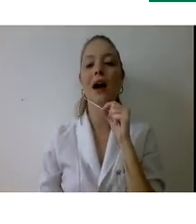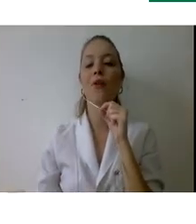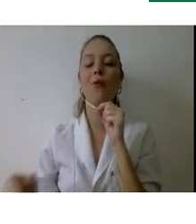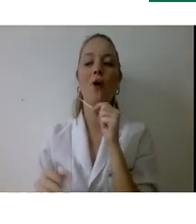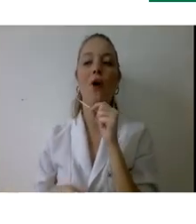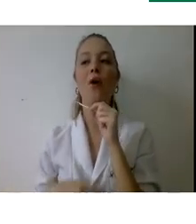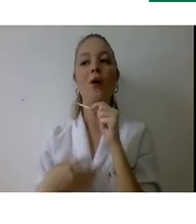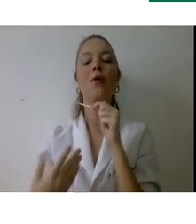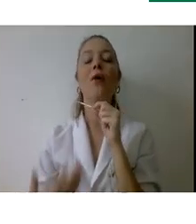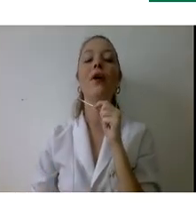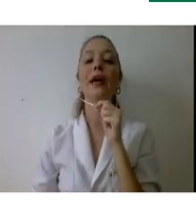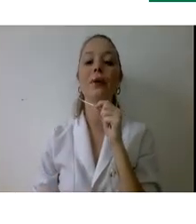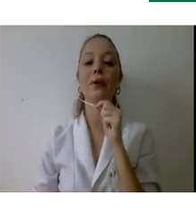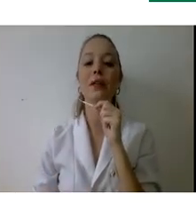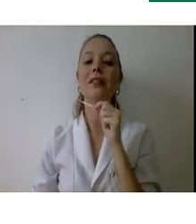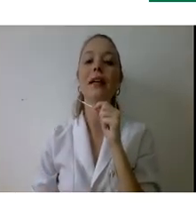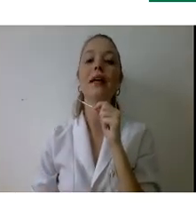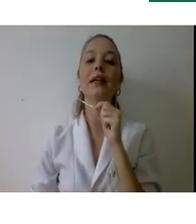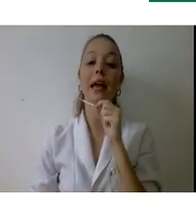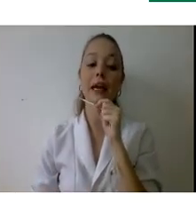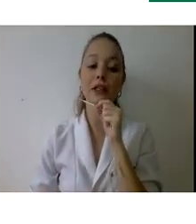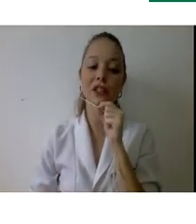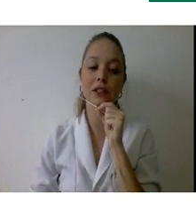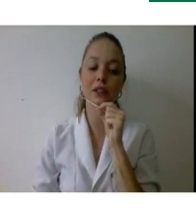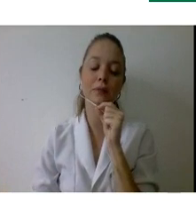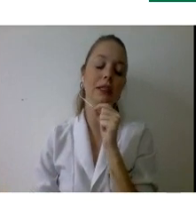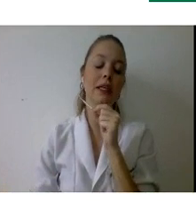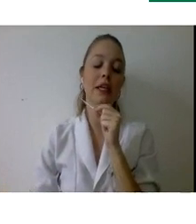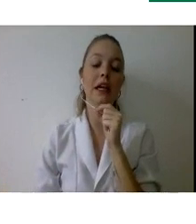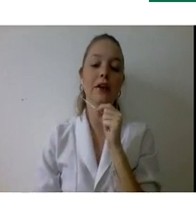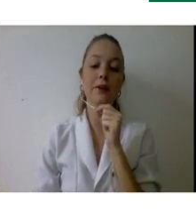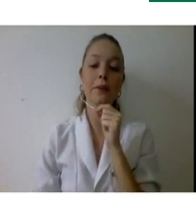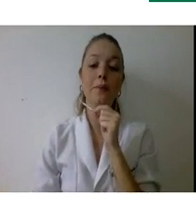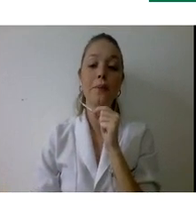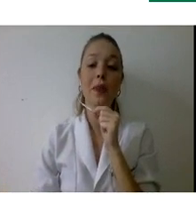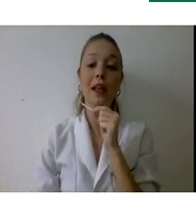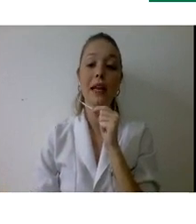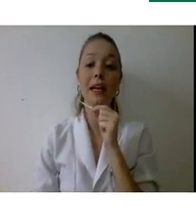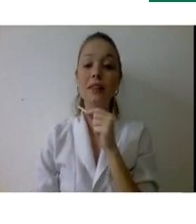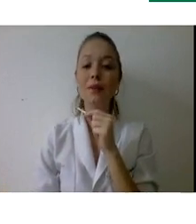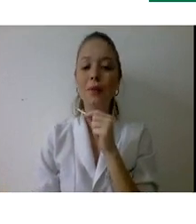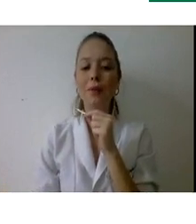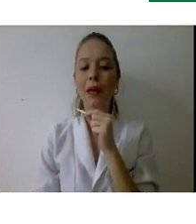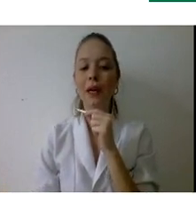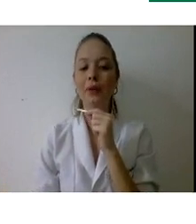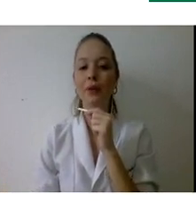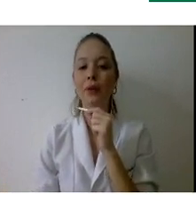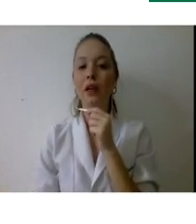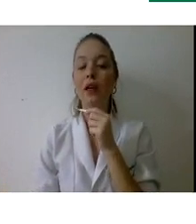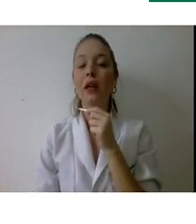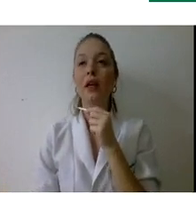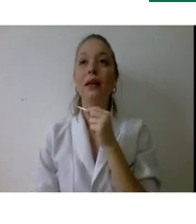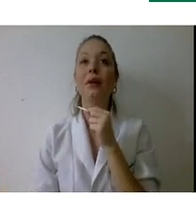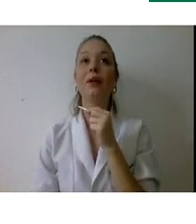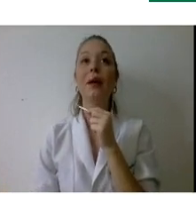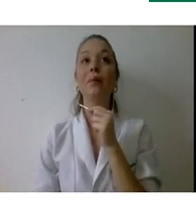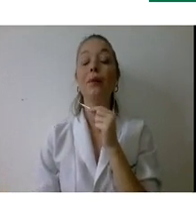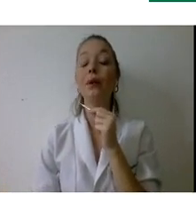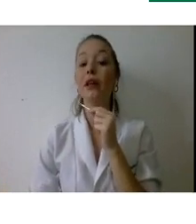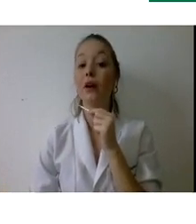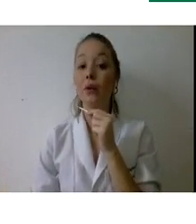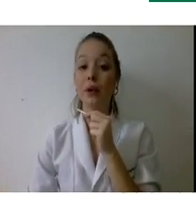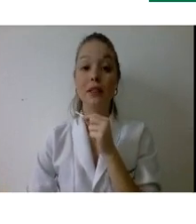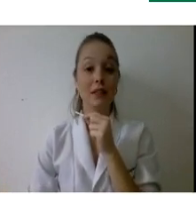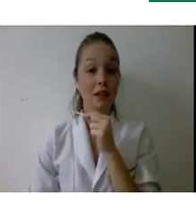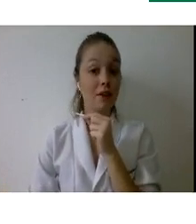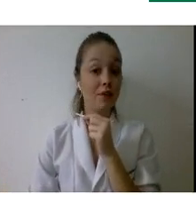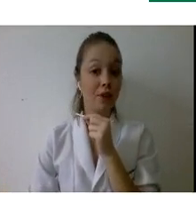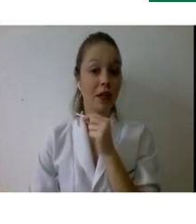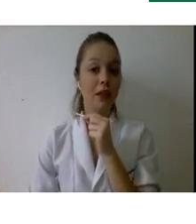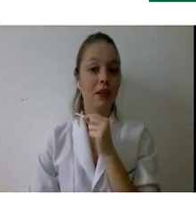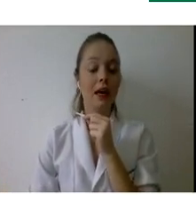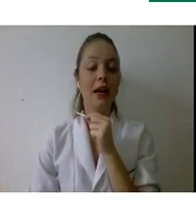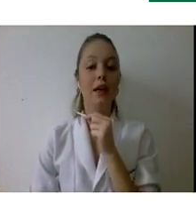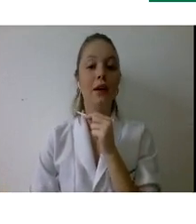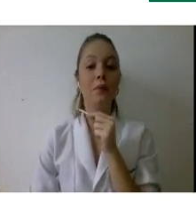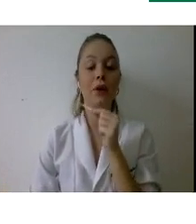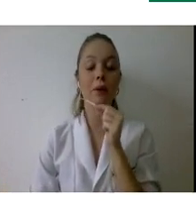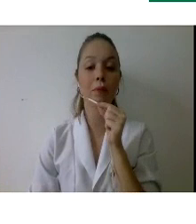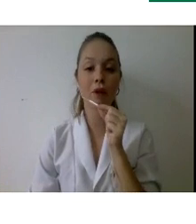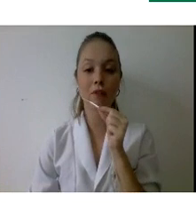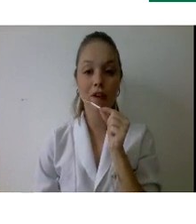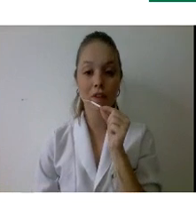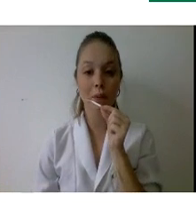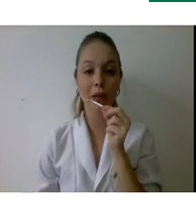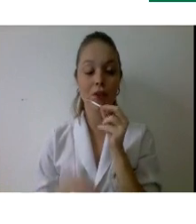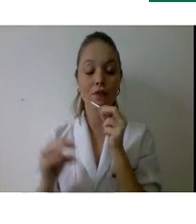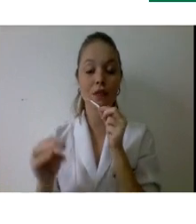quente ou água, ou óleo, ou qualquer coisa, né, quente em cima da criança. Nesse momento, não tem muita coisa a ser feita, tá,